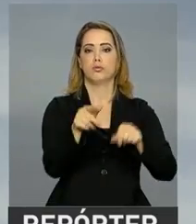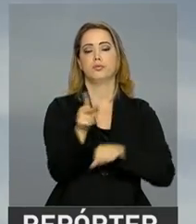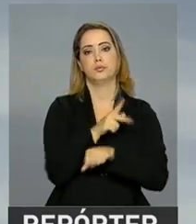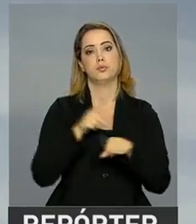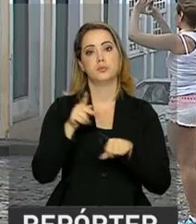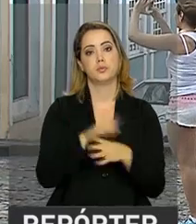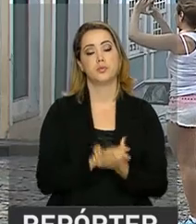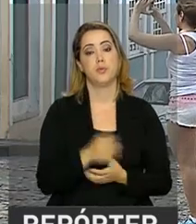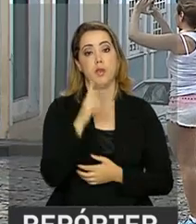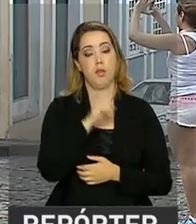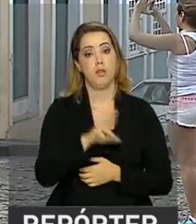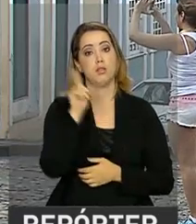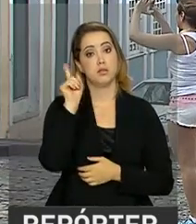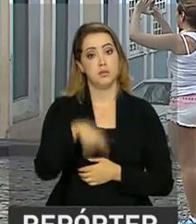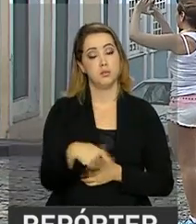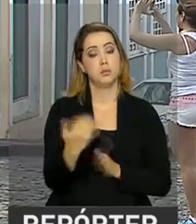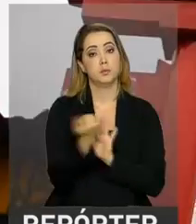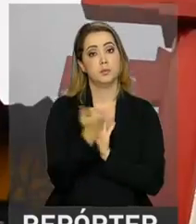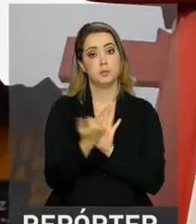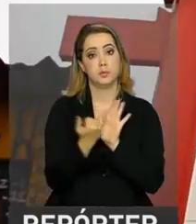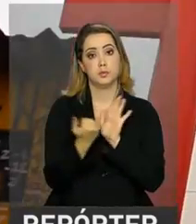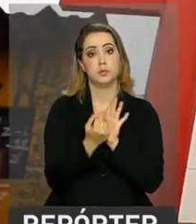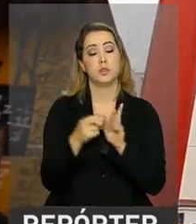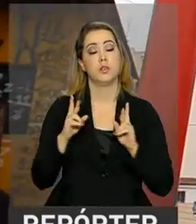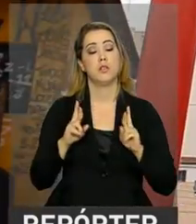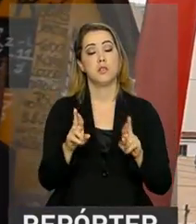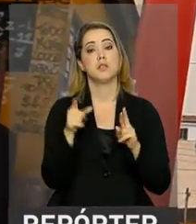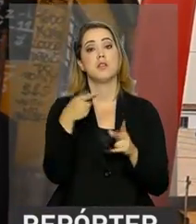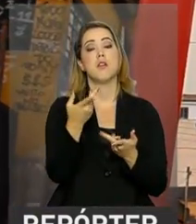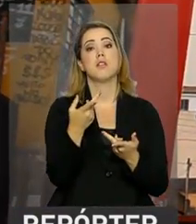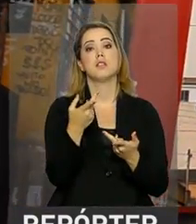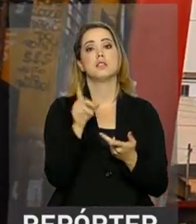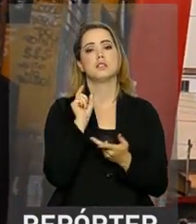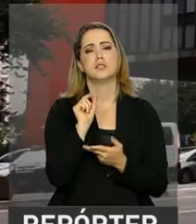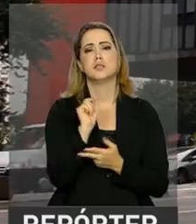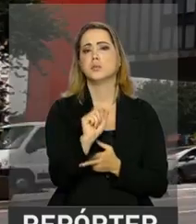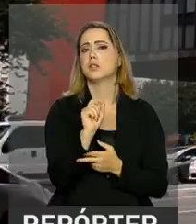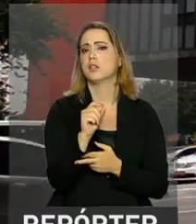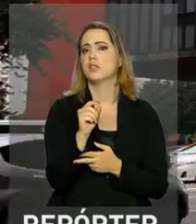país. O resultado dessa projeção é que